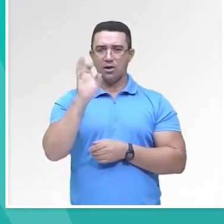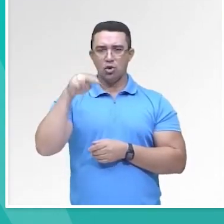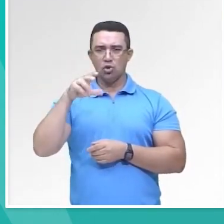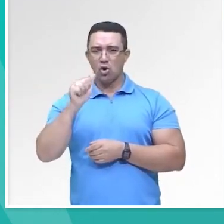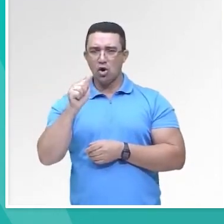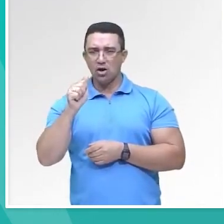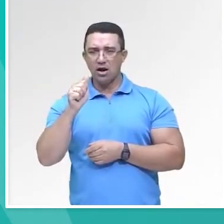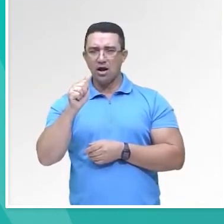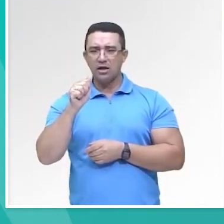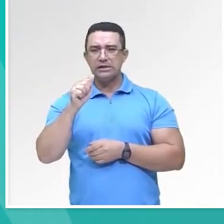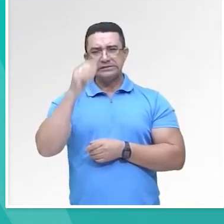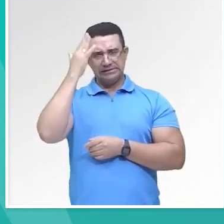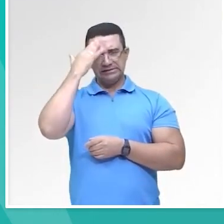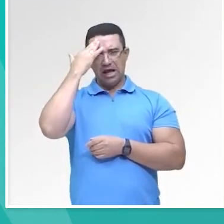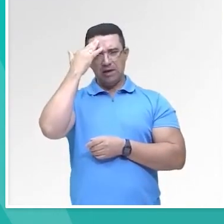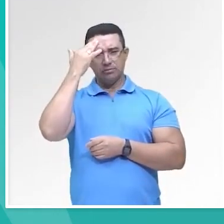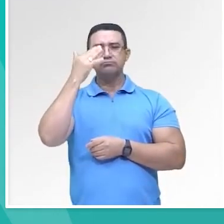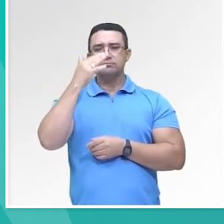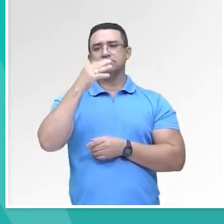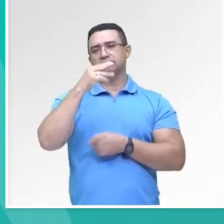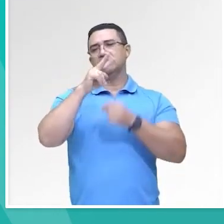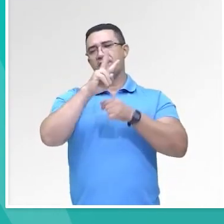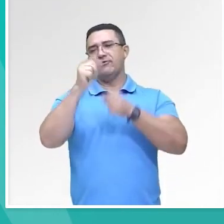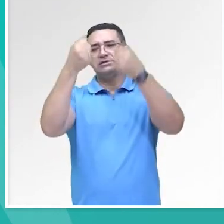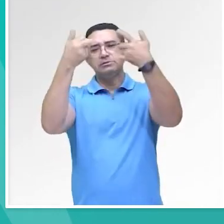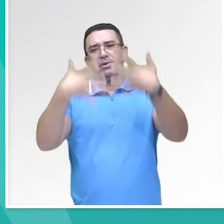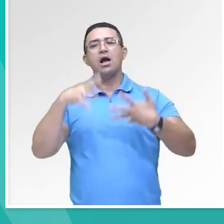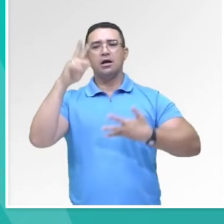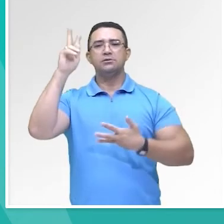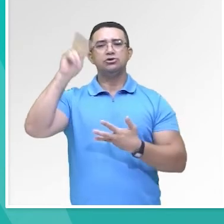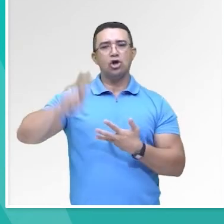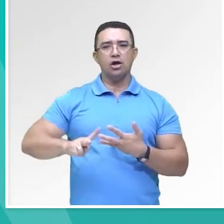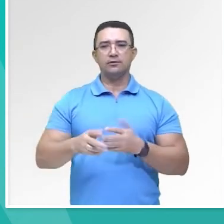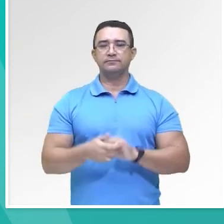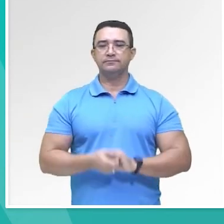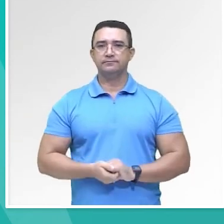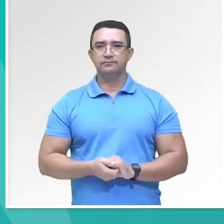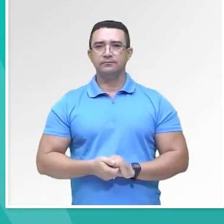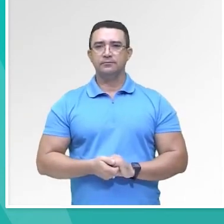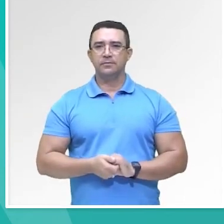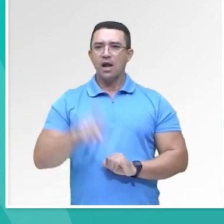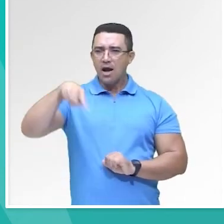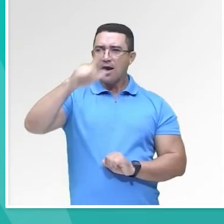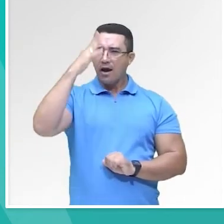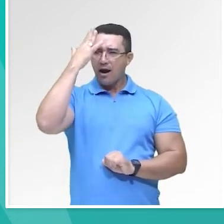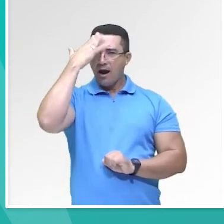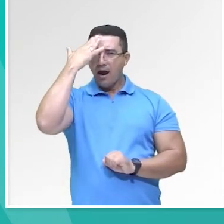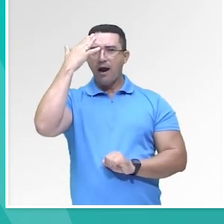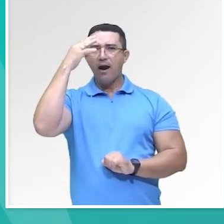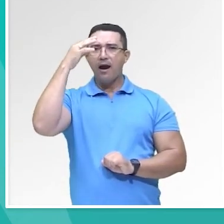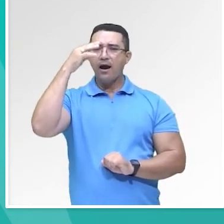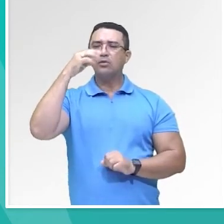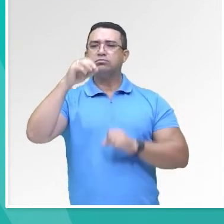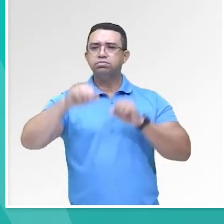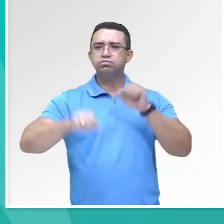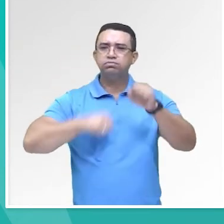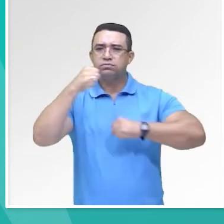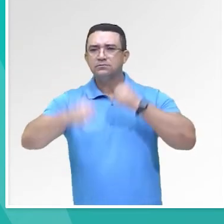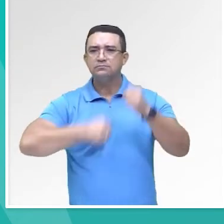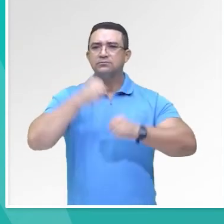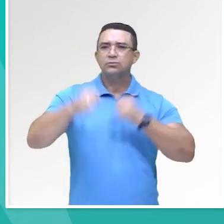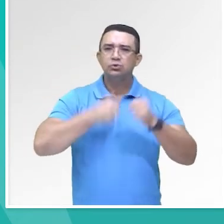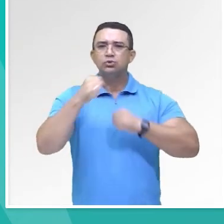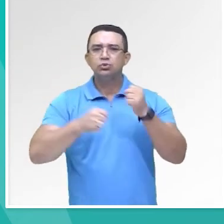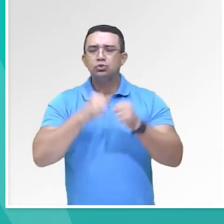uma história para vocês. Acompanhem aí com o nosso personagem. Você sabia? A maratona se originou de